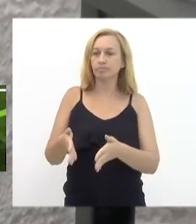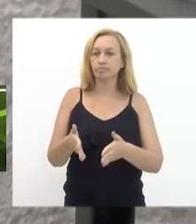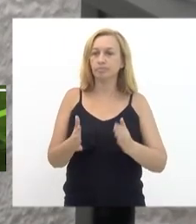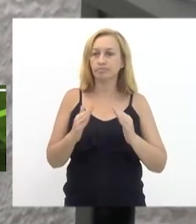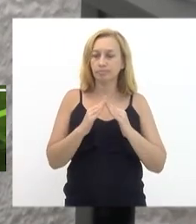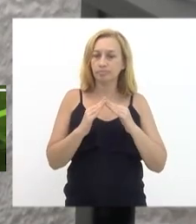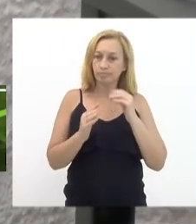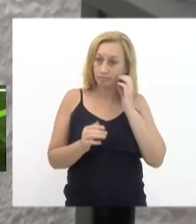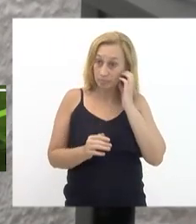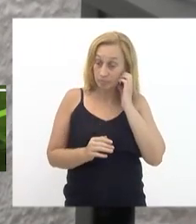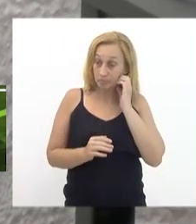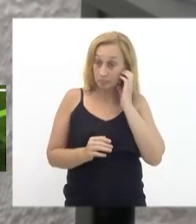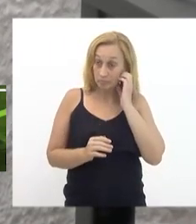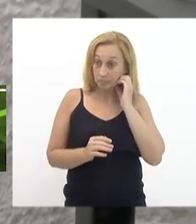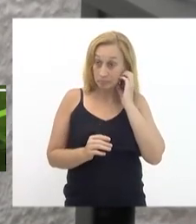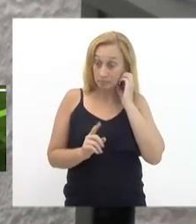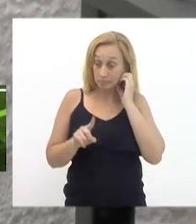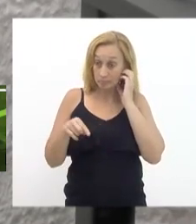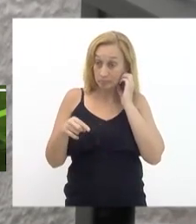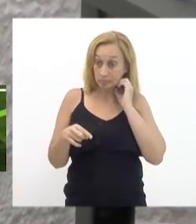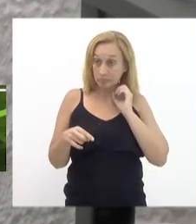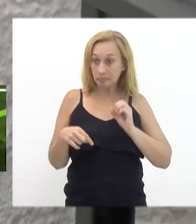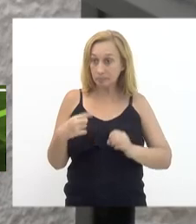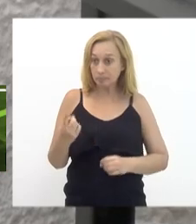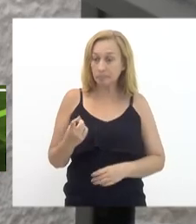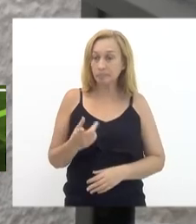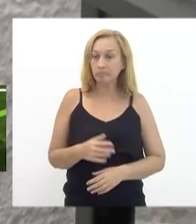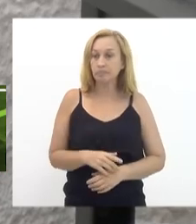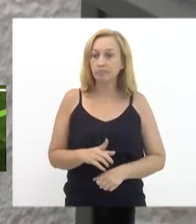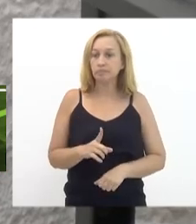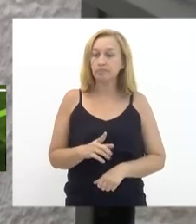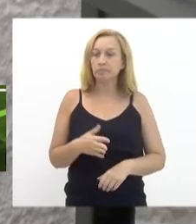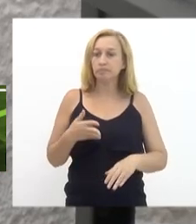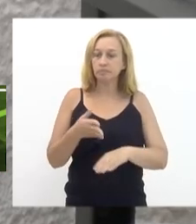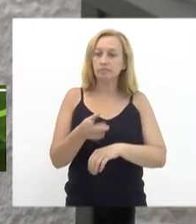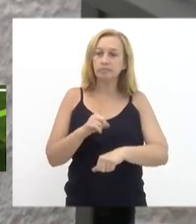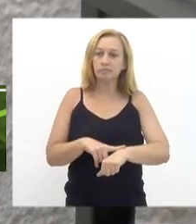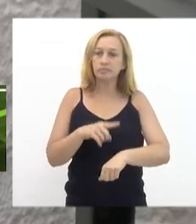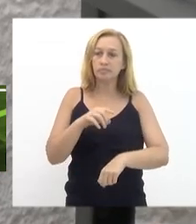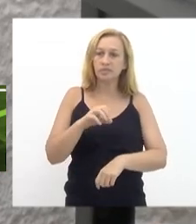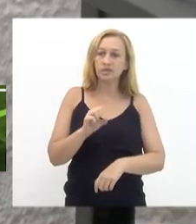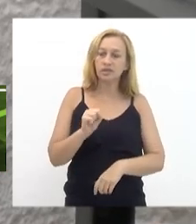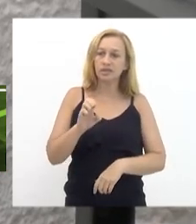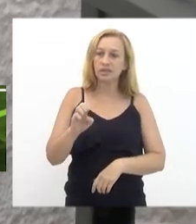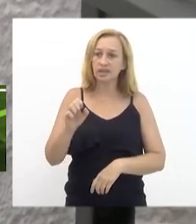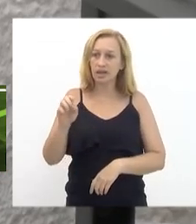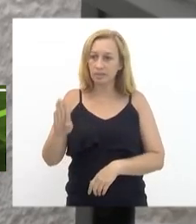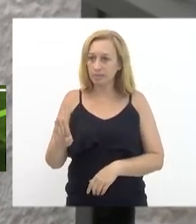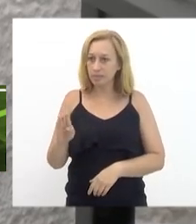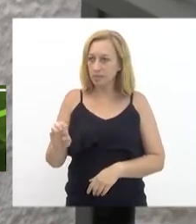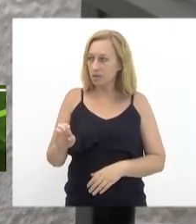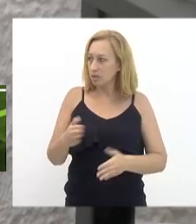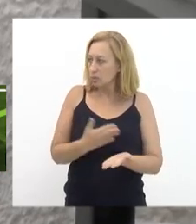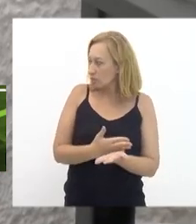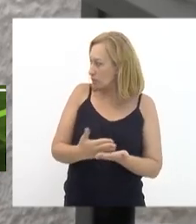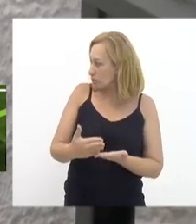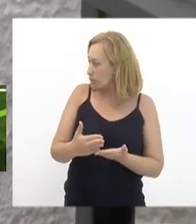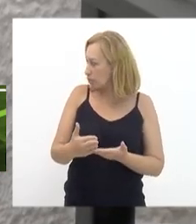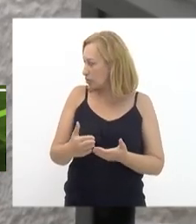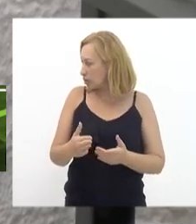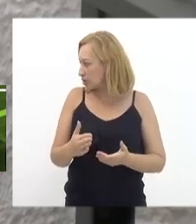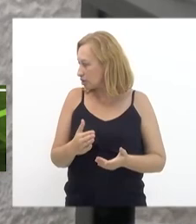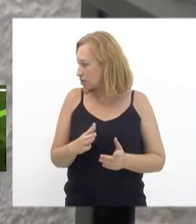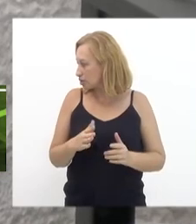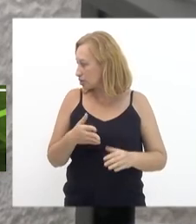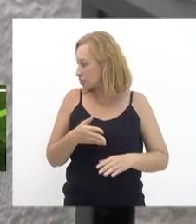habitacional e daqui a pouco já tá chegando o momento que até cê abre começa a ficar com gargalo